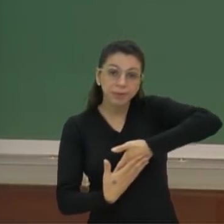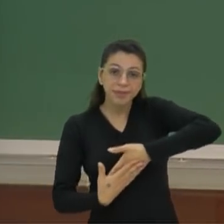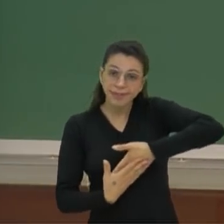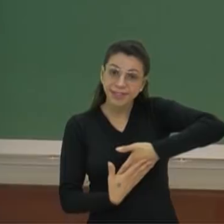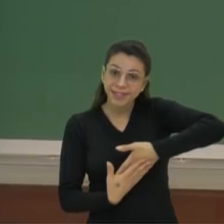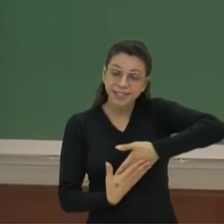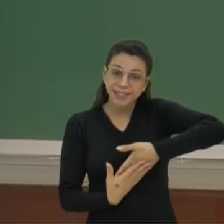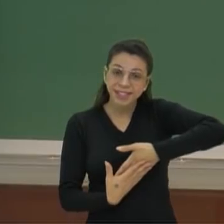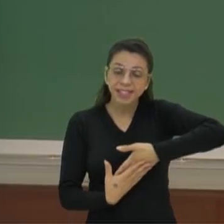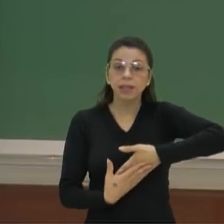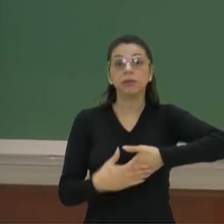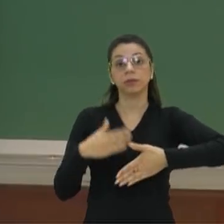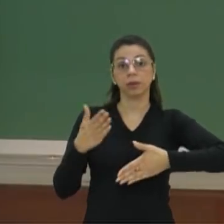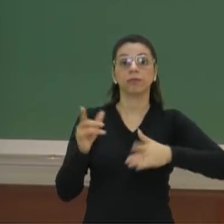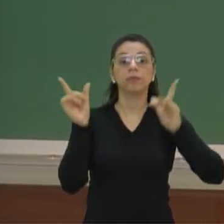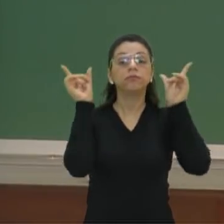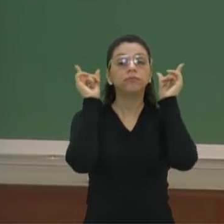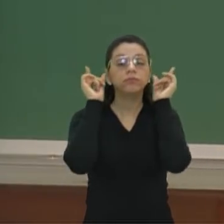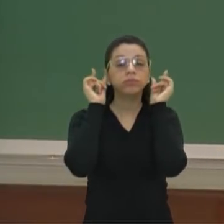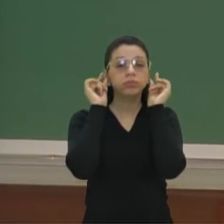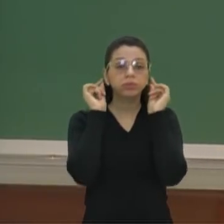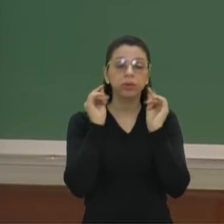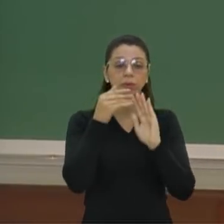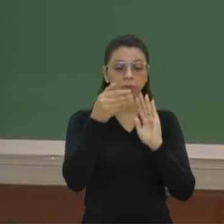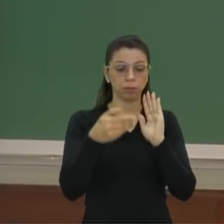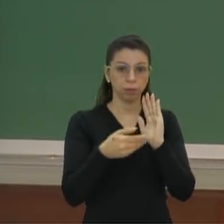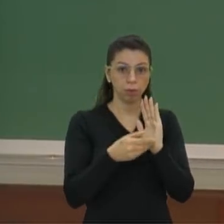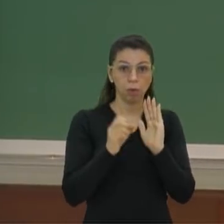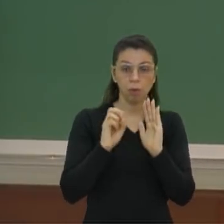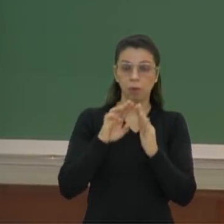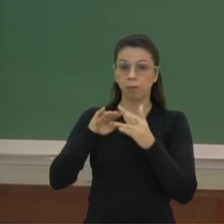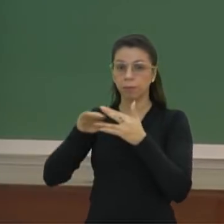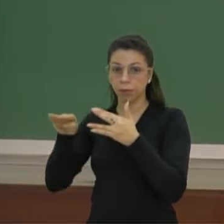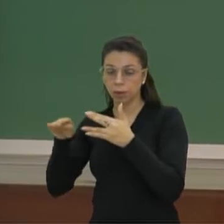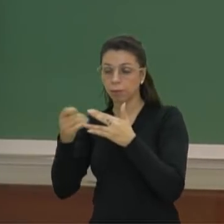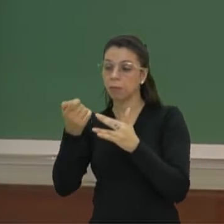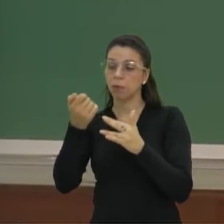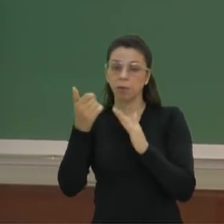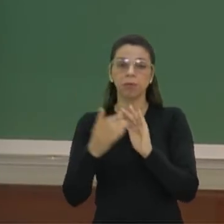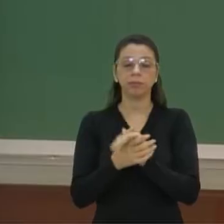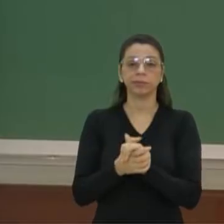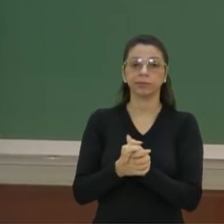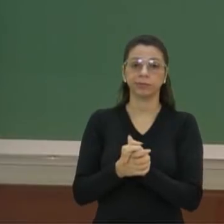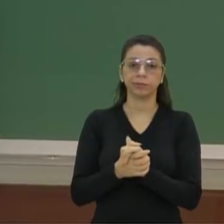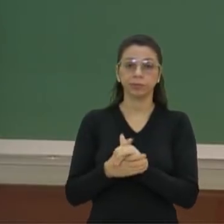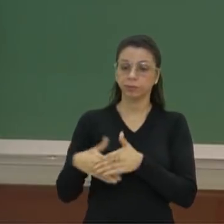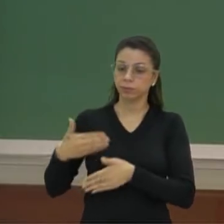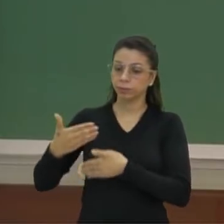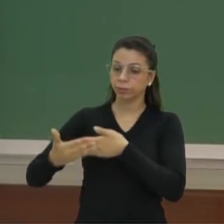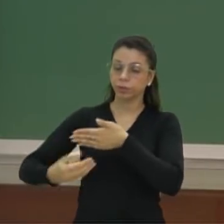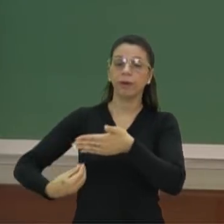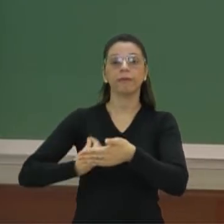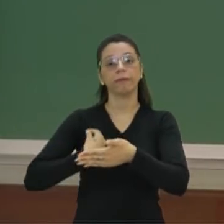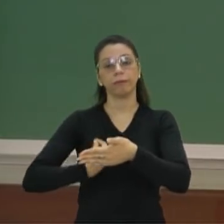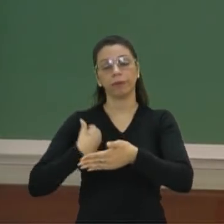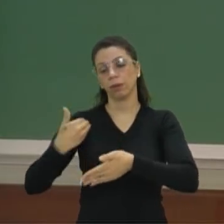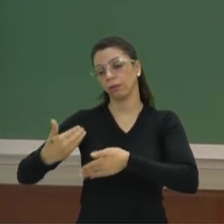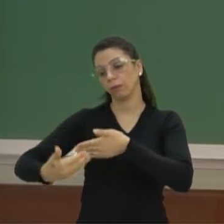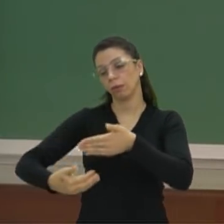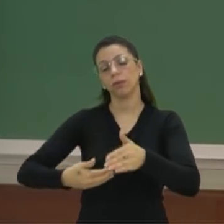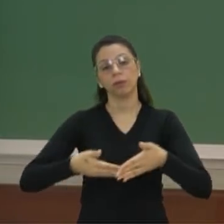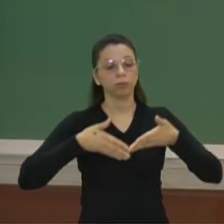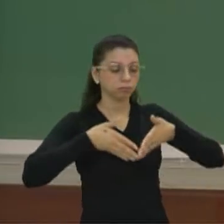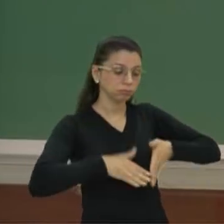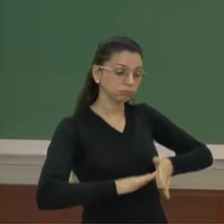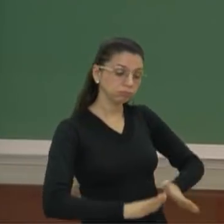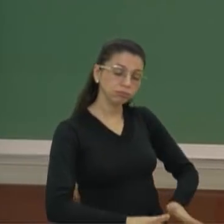de perda de audição total ou parcial ao longo da vida. Já nasceu, é